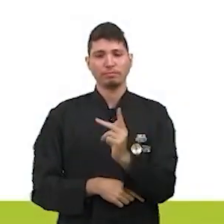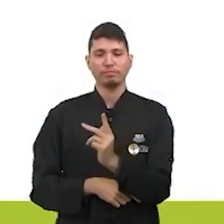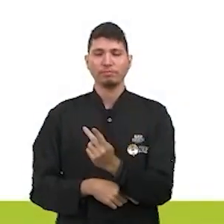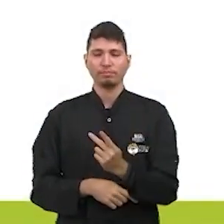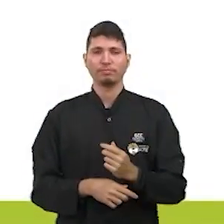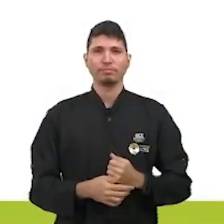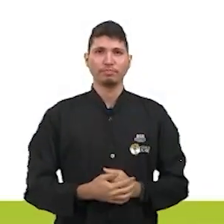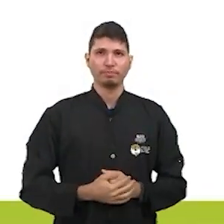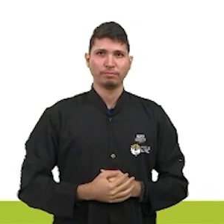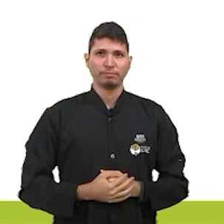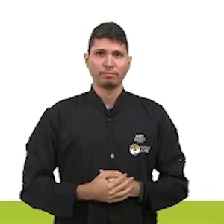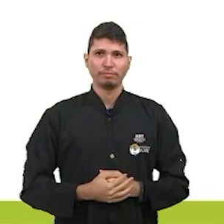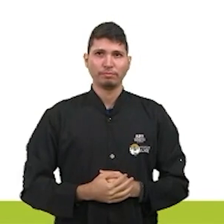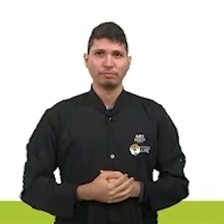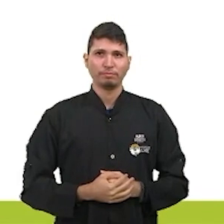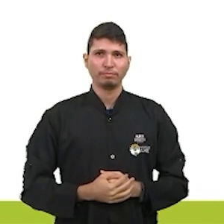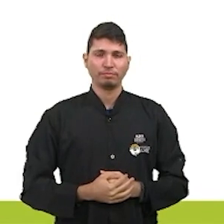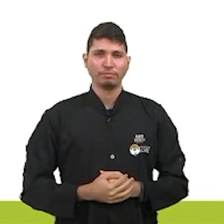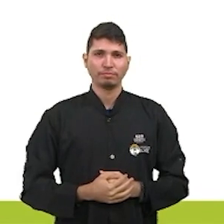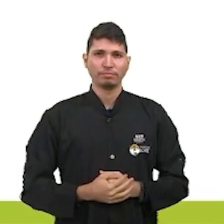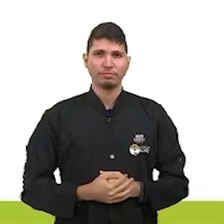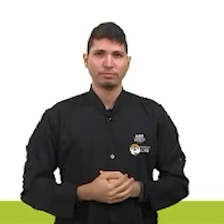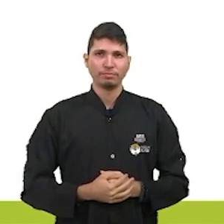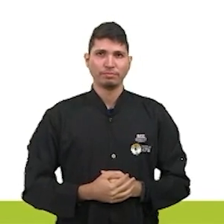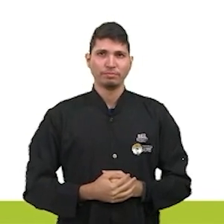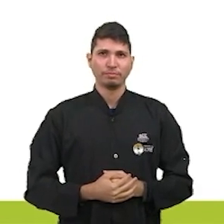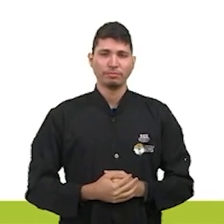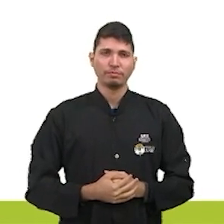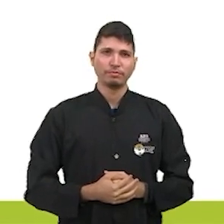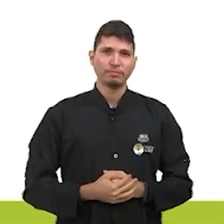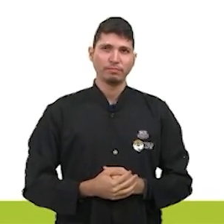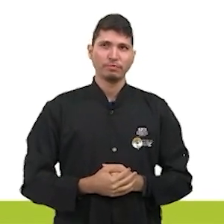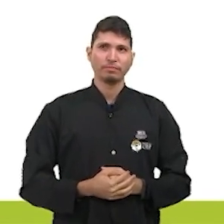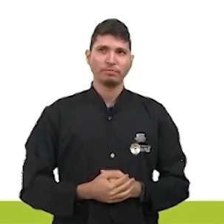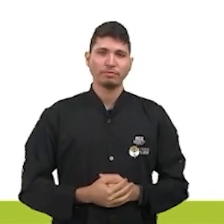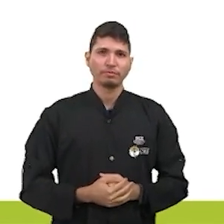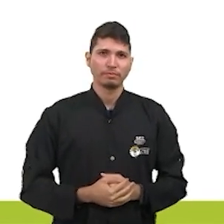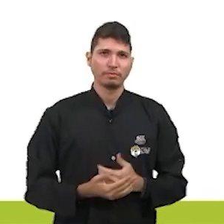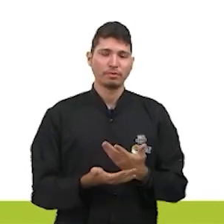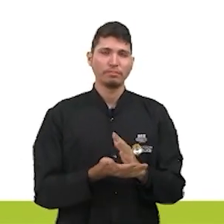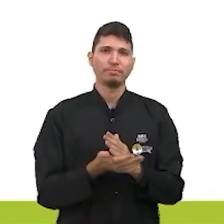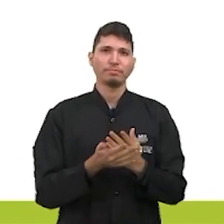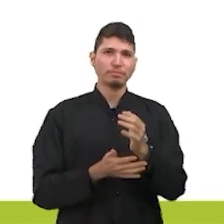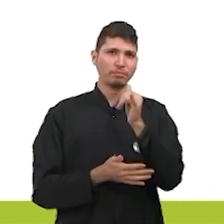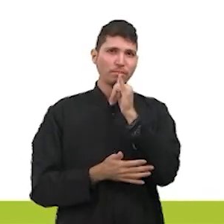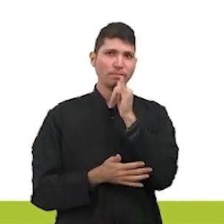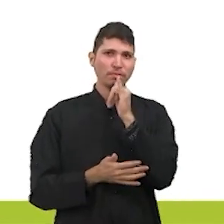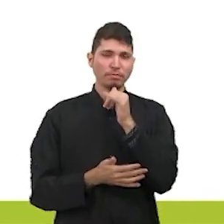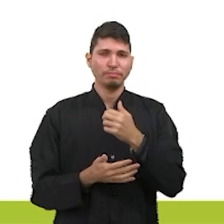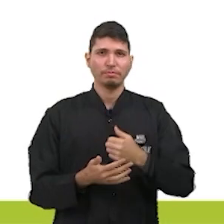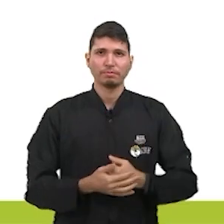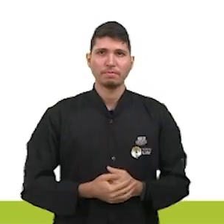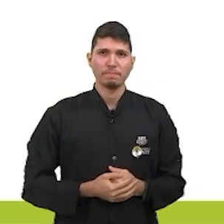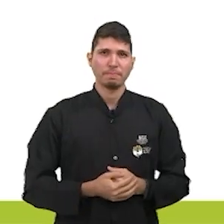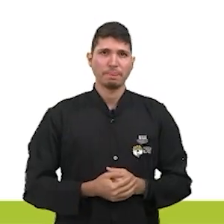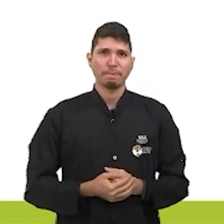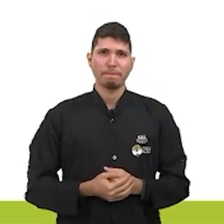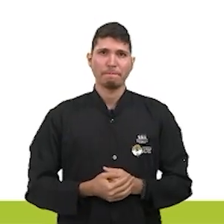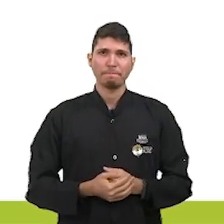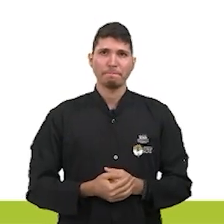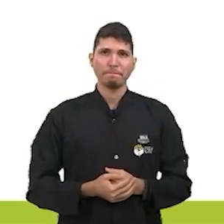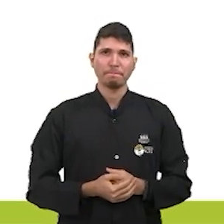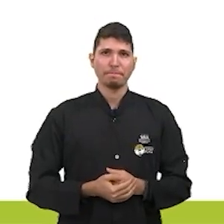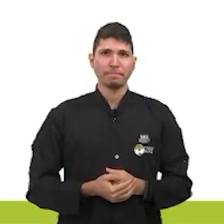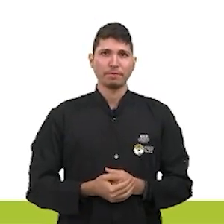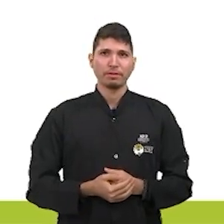aqui a ligação de hidrogênio. Aí, eu coloquei aqui para vocês alguns exemplos, como assim, ó, o fluoreto de